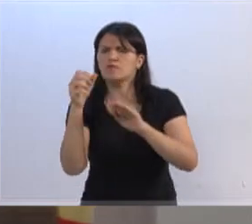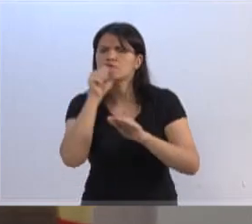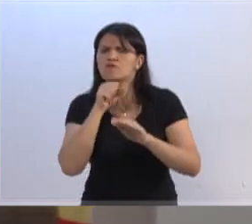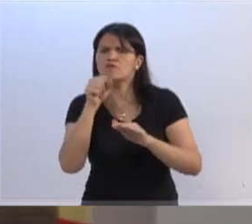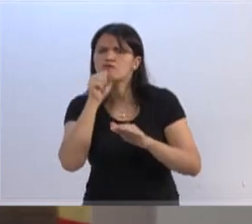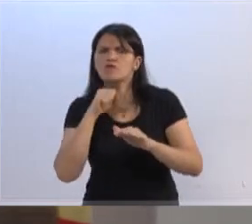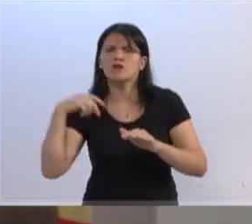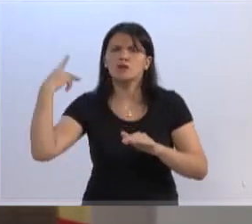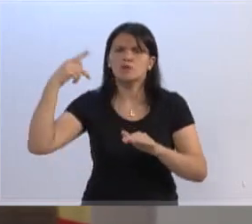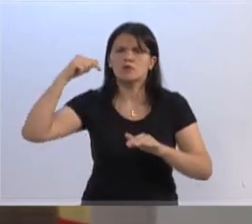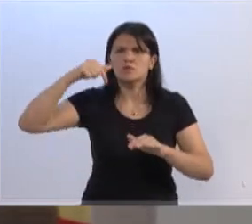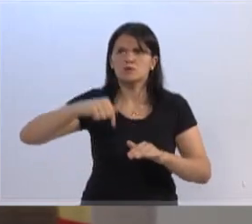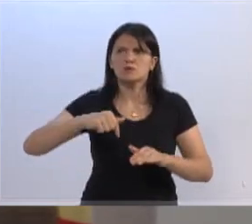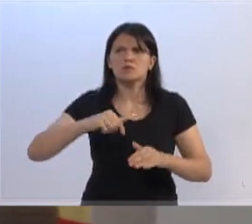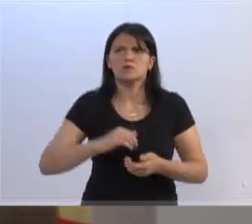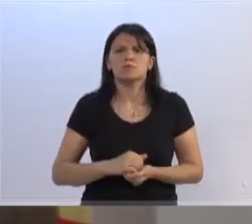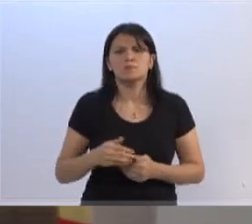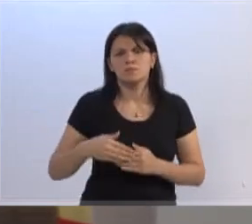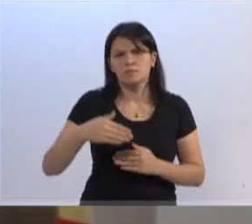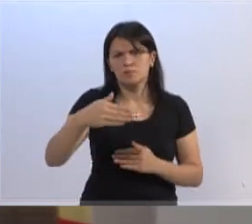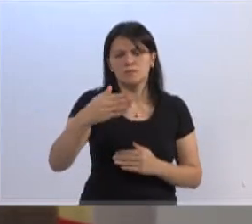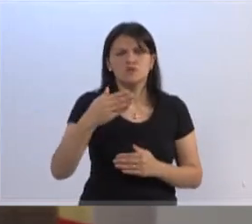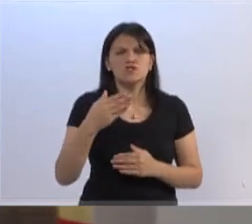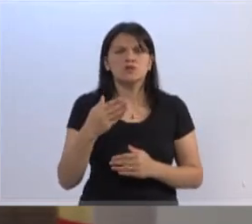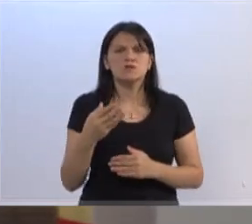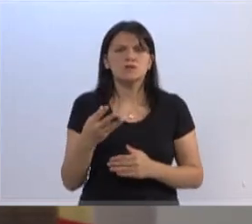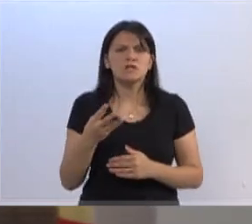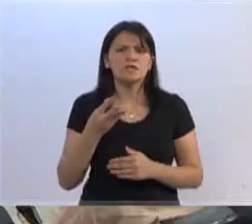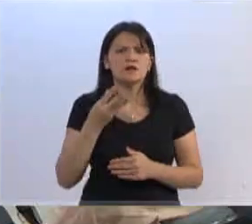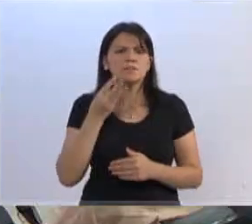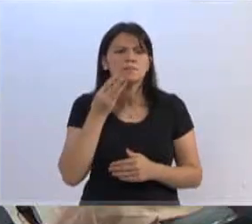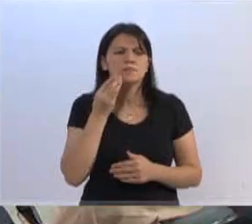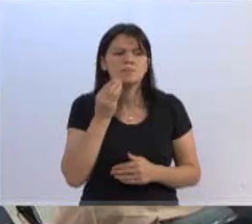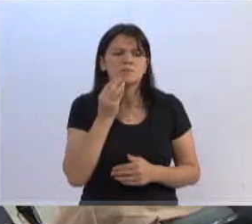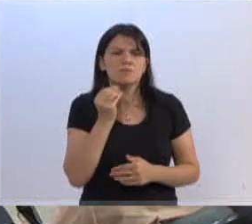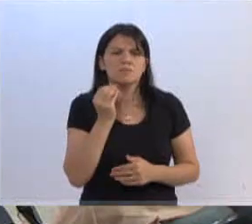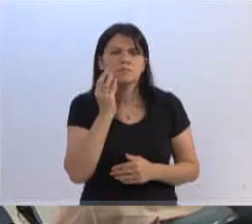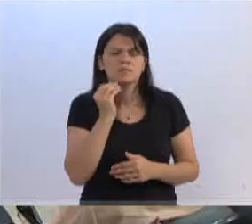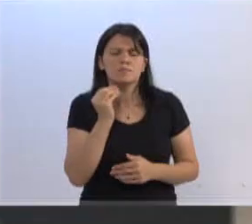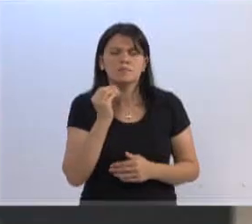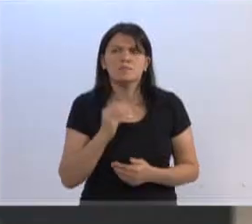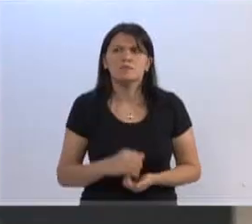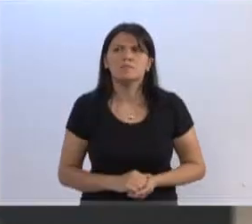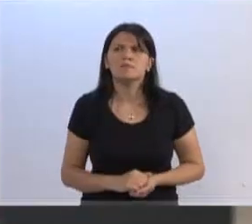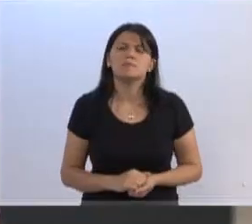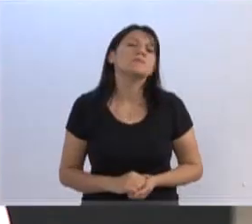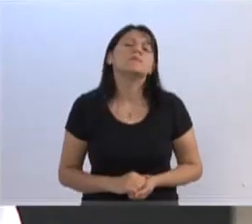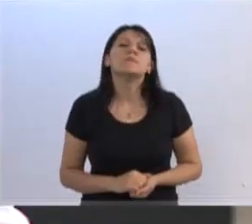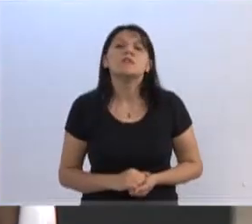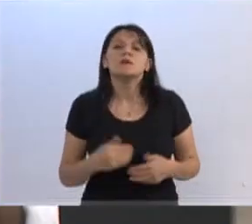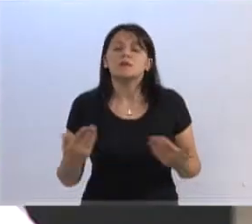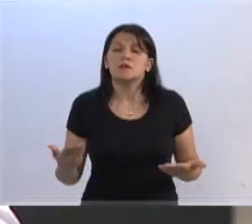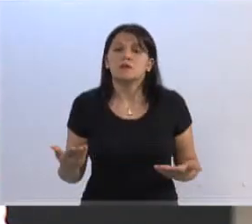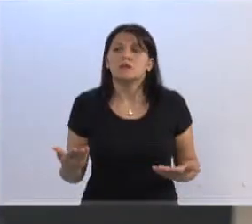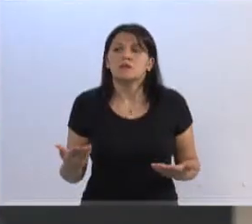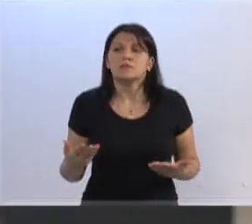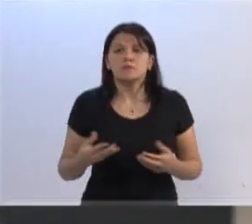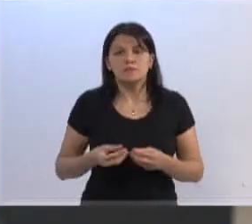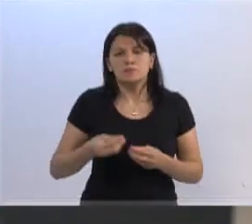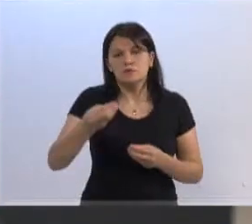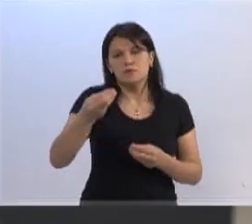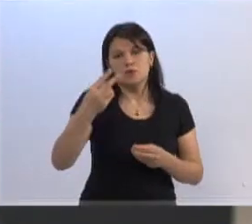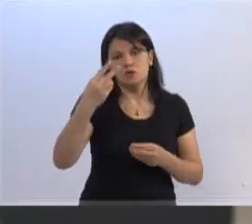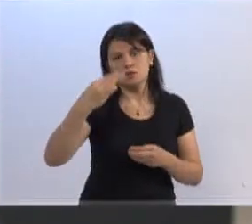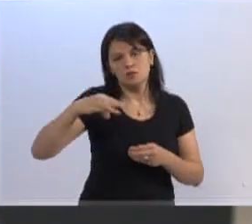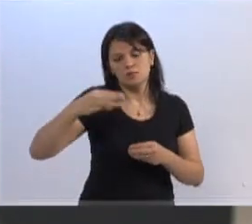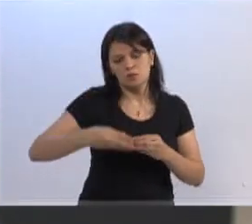nesse parlamento. Vereador Gilson, a palavra é sua. Com autorização do orador, vereador Gilson de Souza. Vereador, eu acabei de lhe conceder mais 2 minutos da